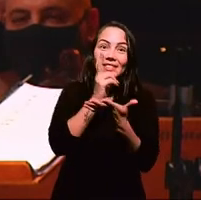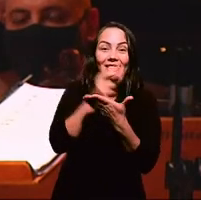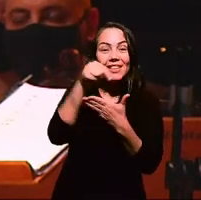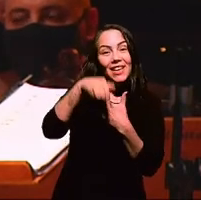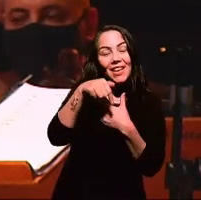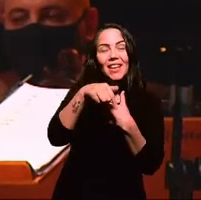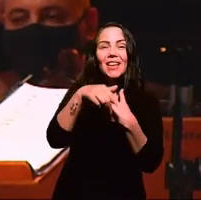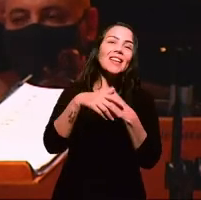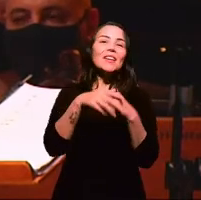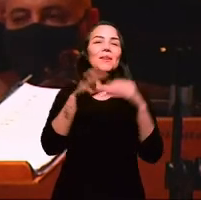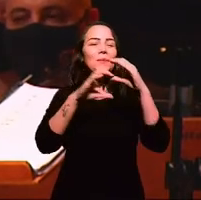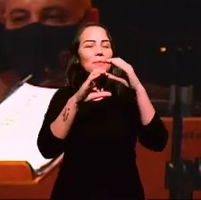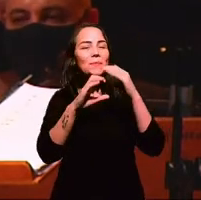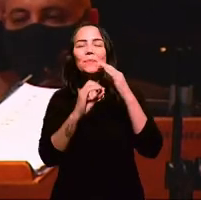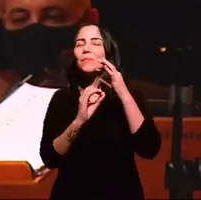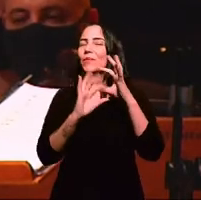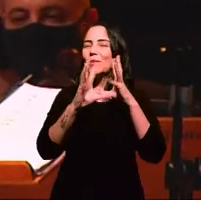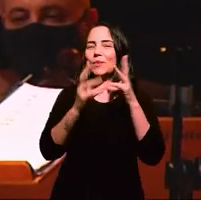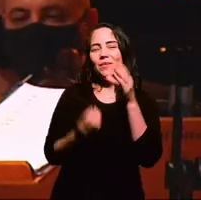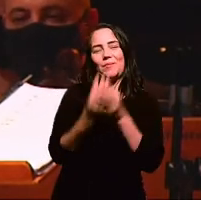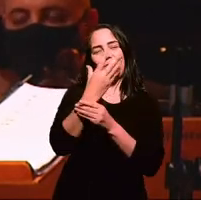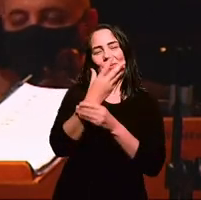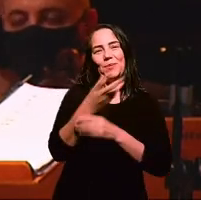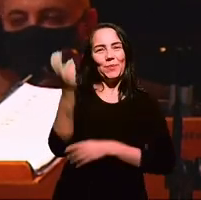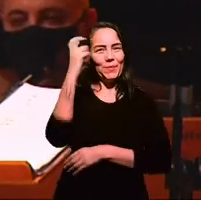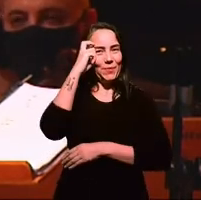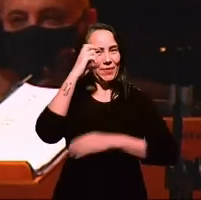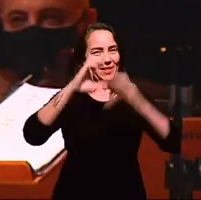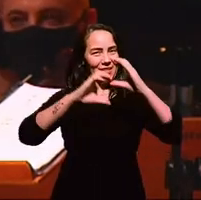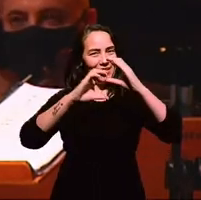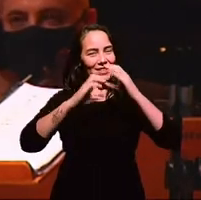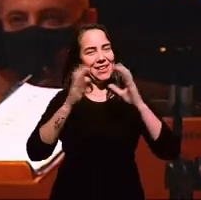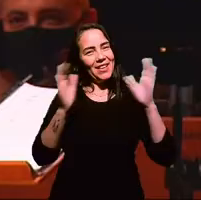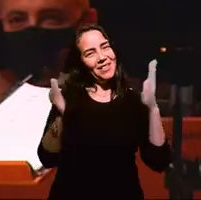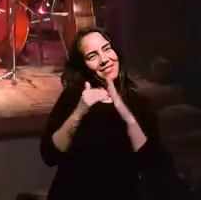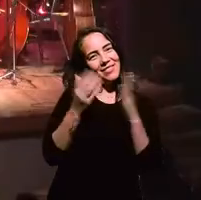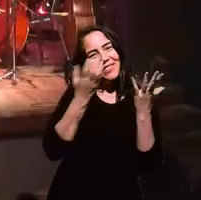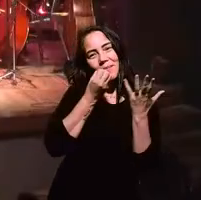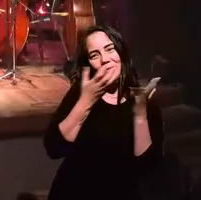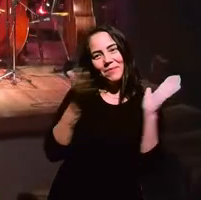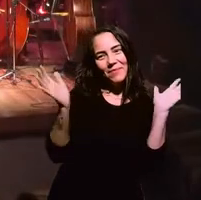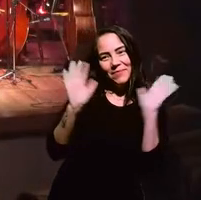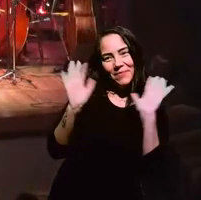Filarmônica e todas as produções culturais da SCAR. Fiquem bem, até breve.